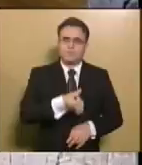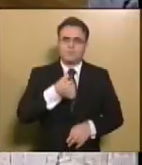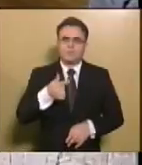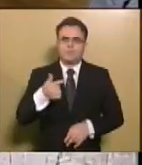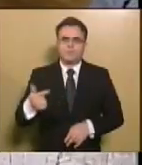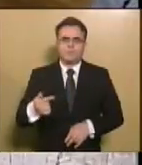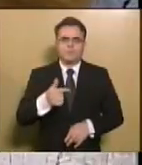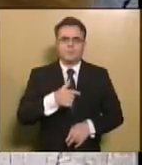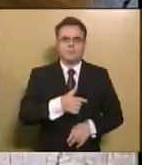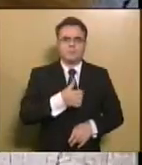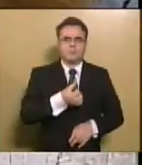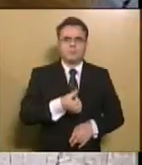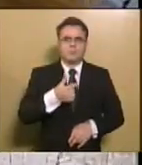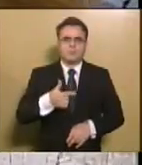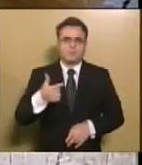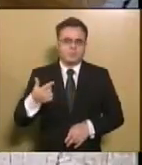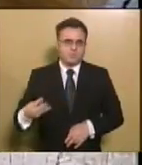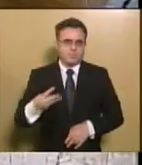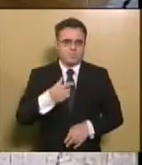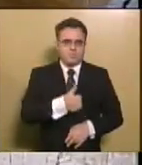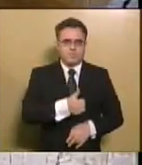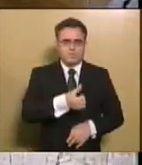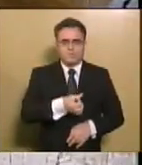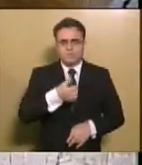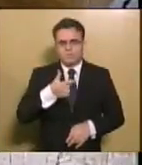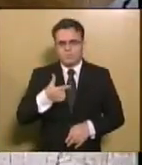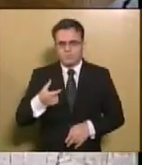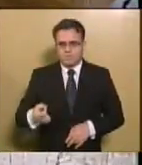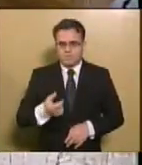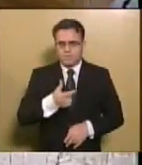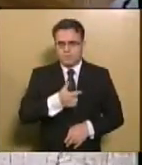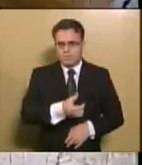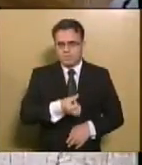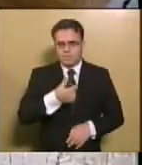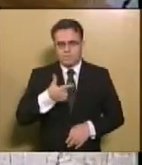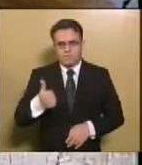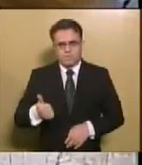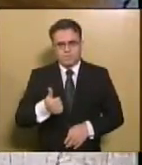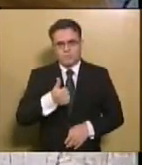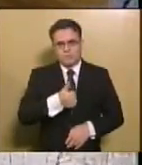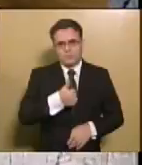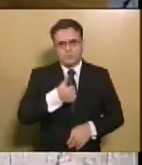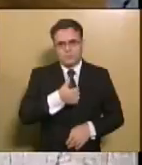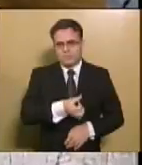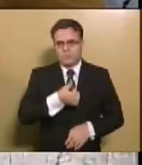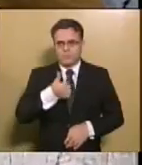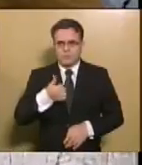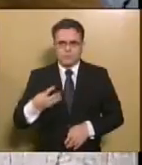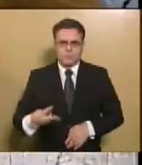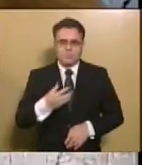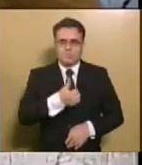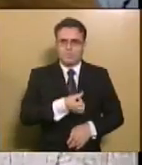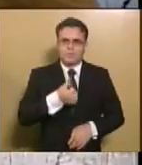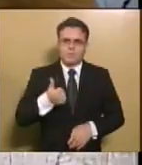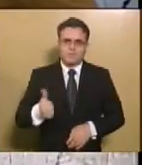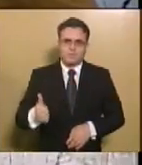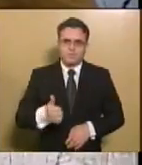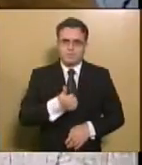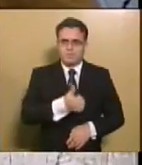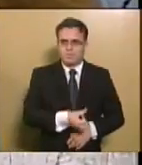627, 623, 621, 620, 613, 611,